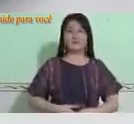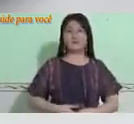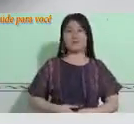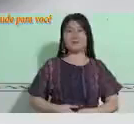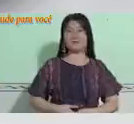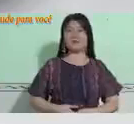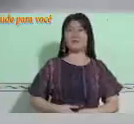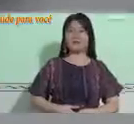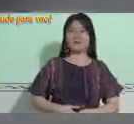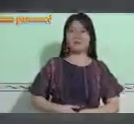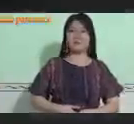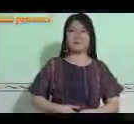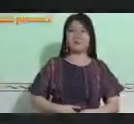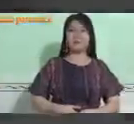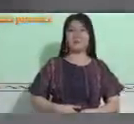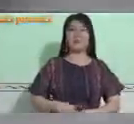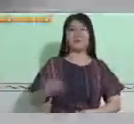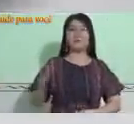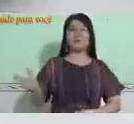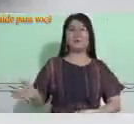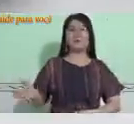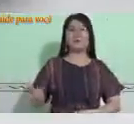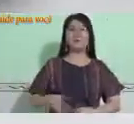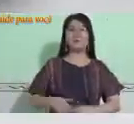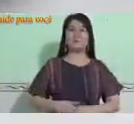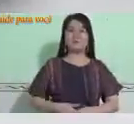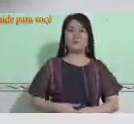vírgula, porque conter ação anti-inflamatória.